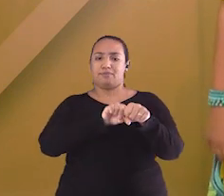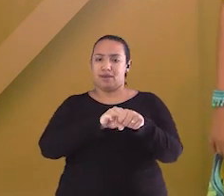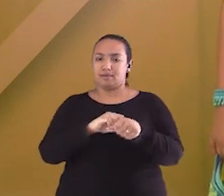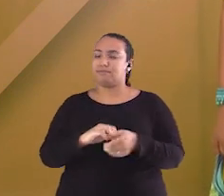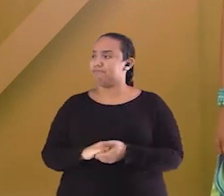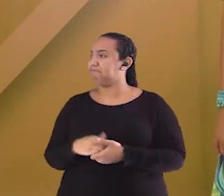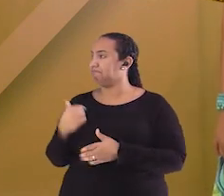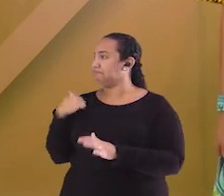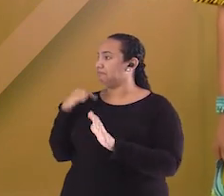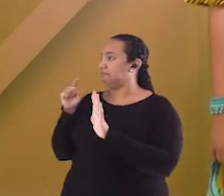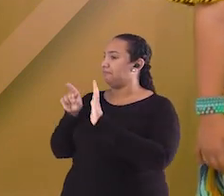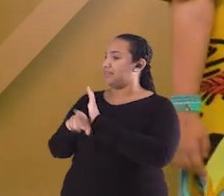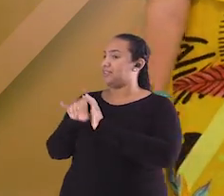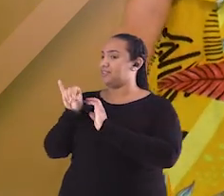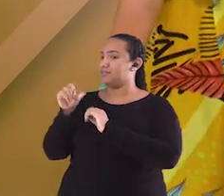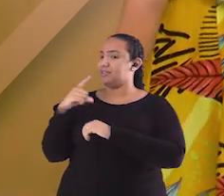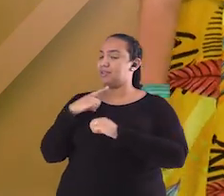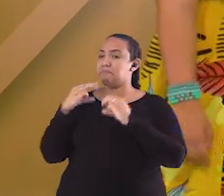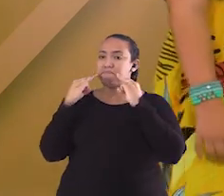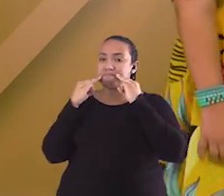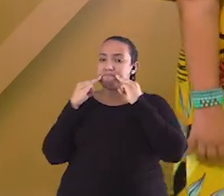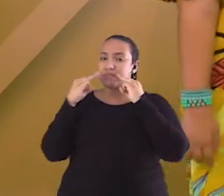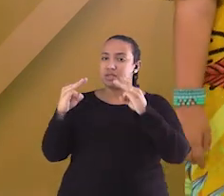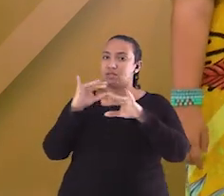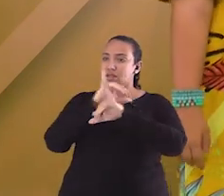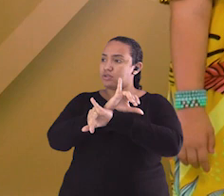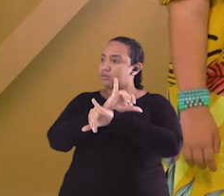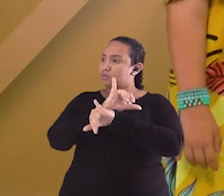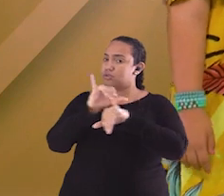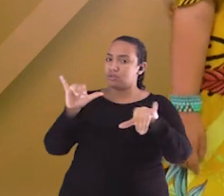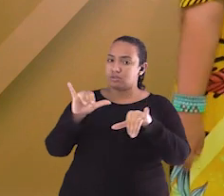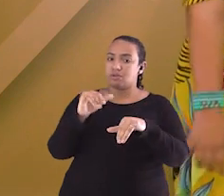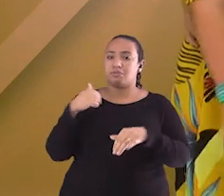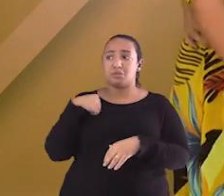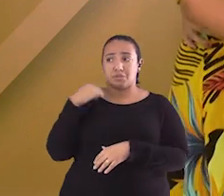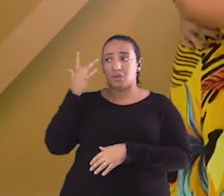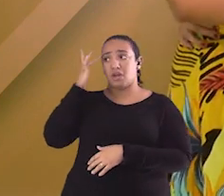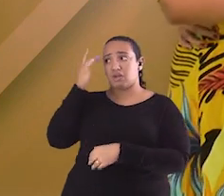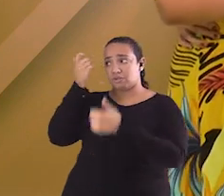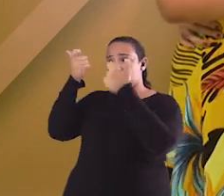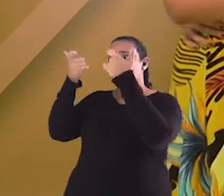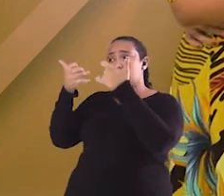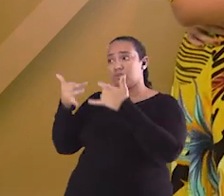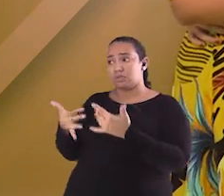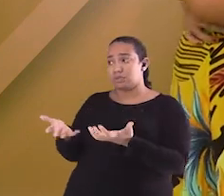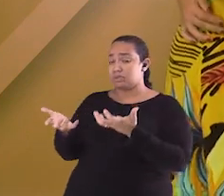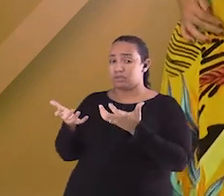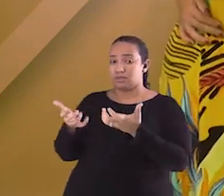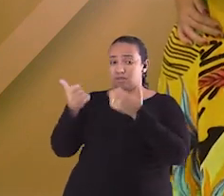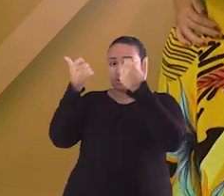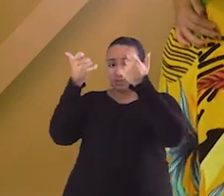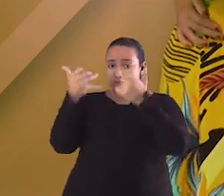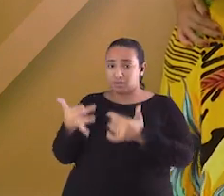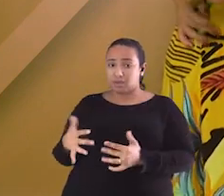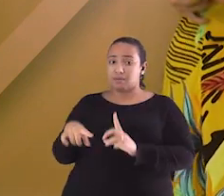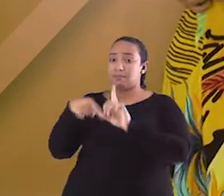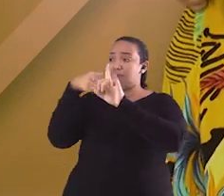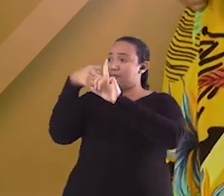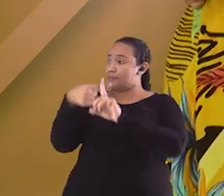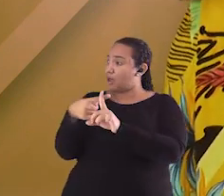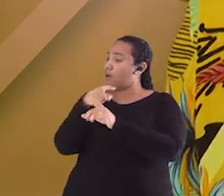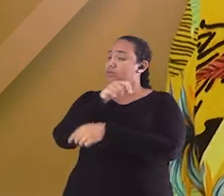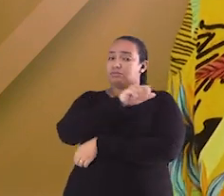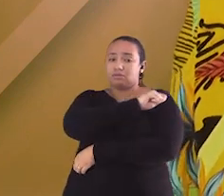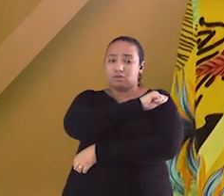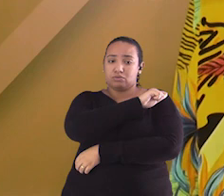ia te perguntar justamente se vocês tinham alguma mensagem para passar, mas eu acho que você disse muito. Mas se você quiser passar mais para os nossos estudantes que